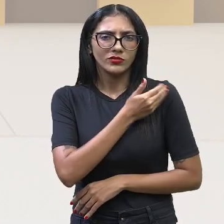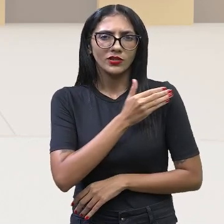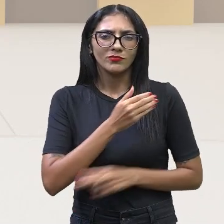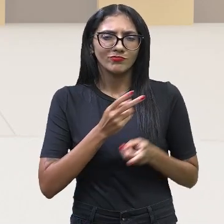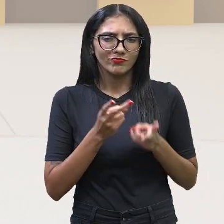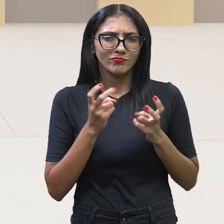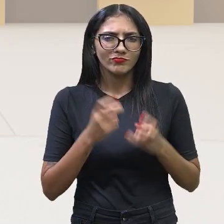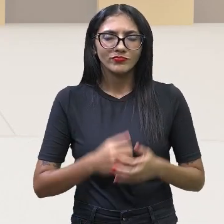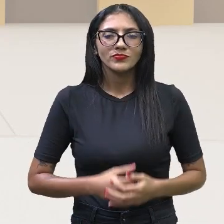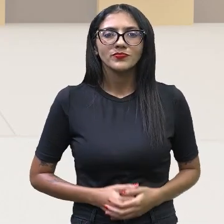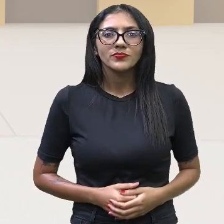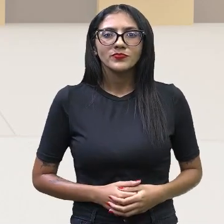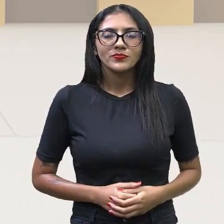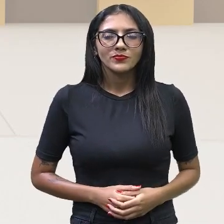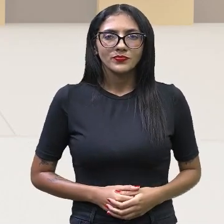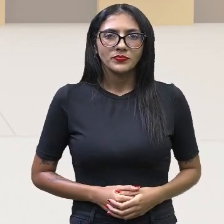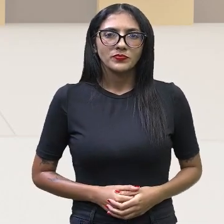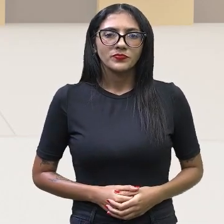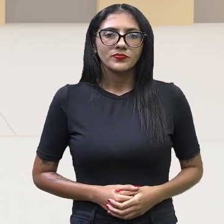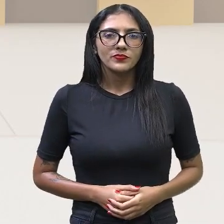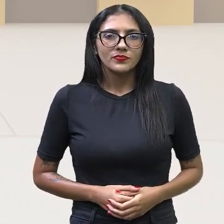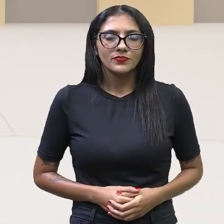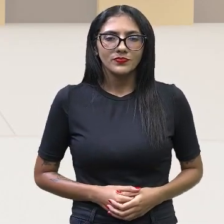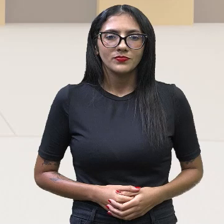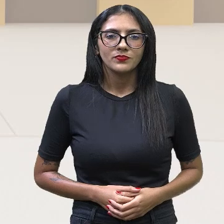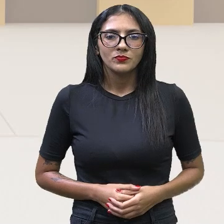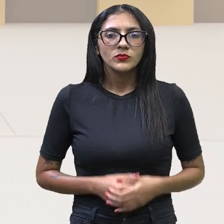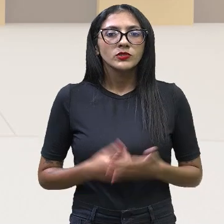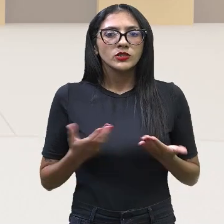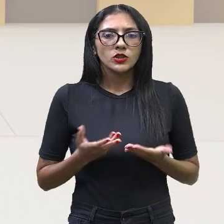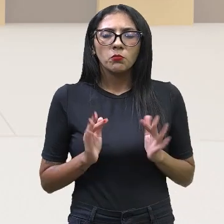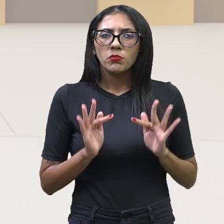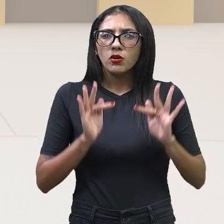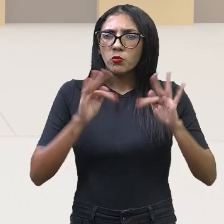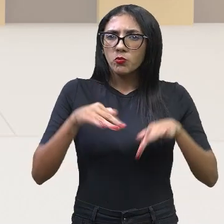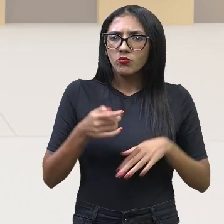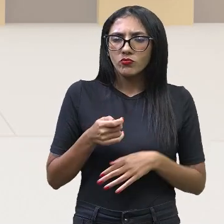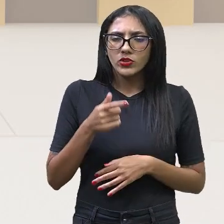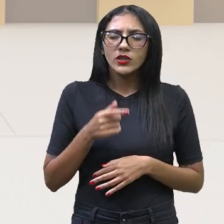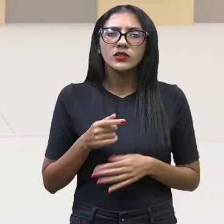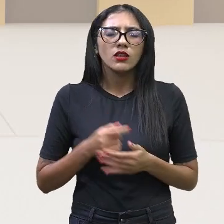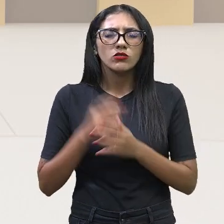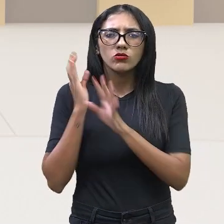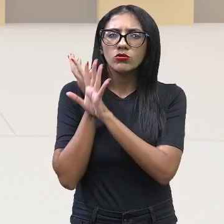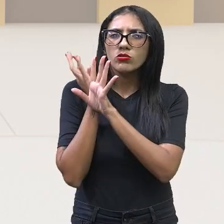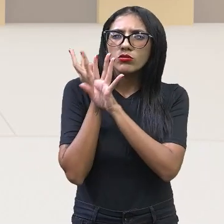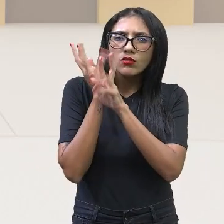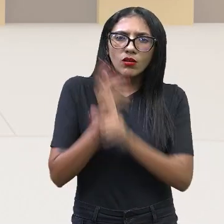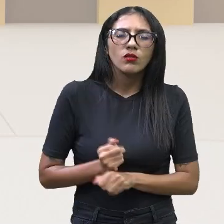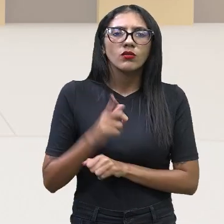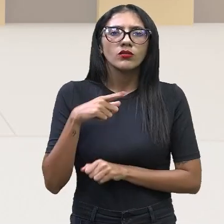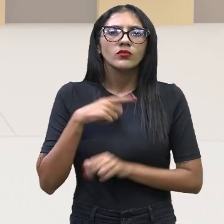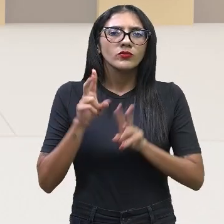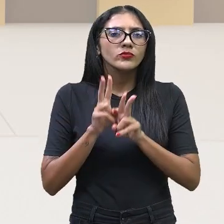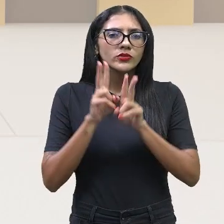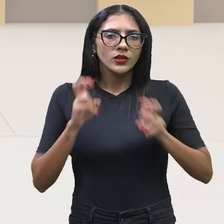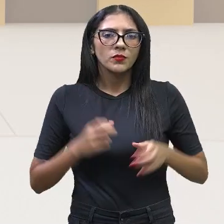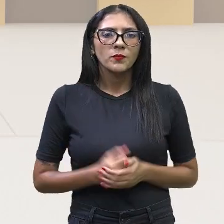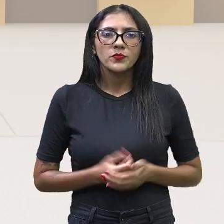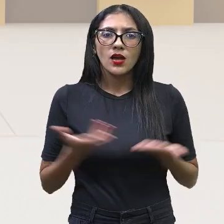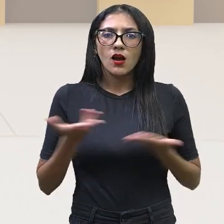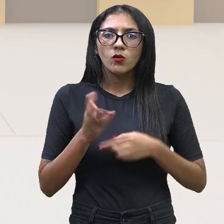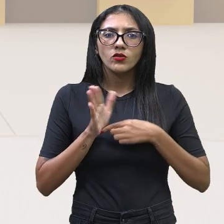isso? Bom, para finalizar e para entender melhor, né, toda essa temática, eu trago